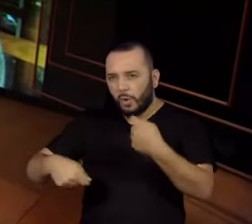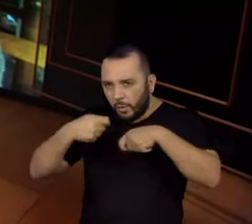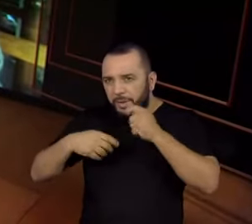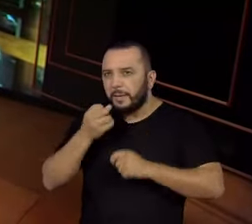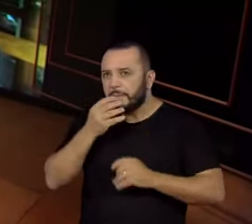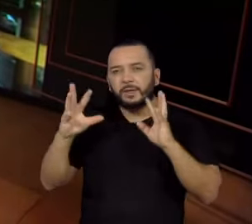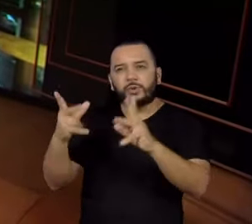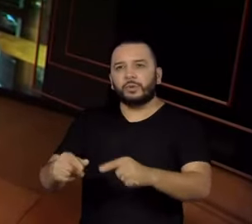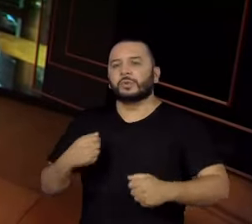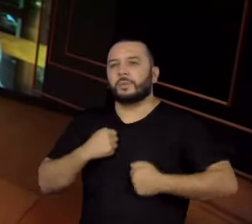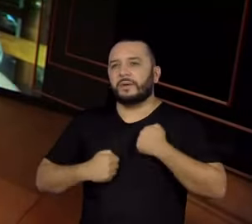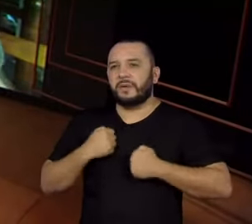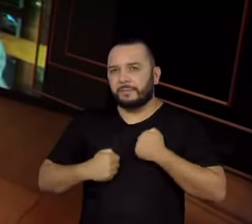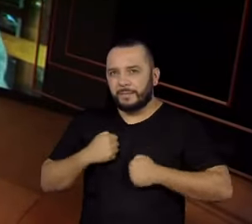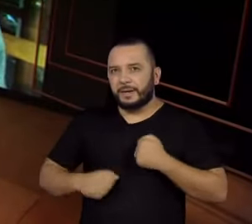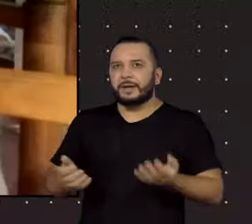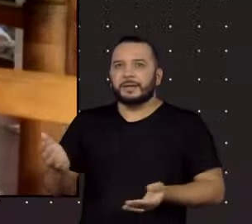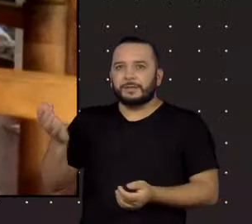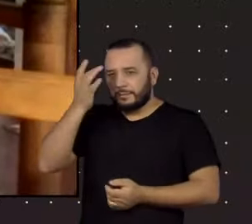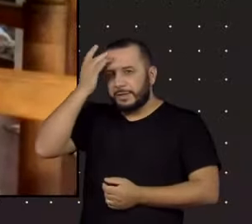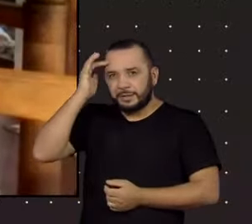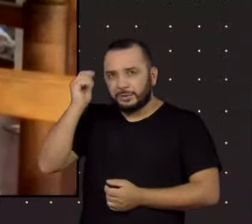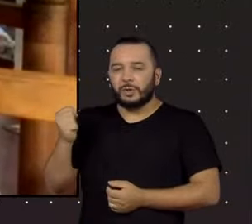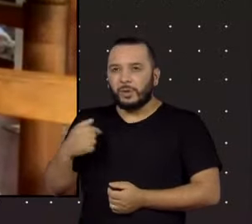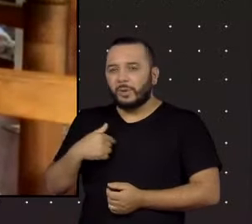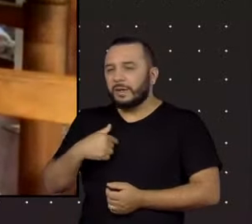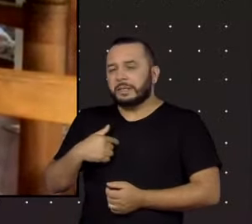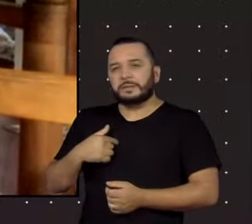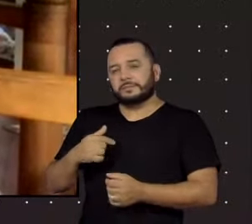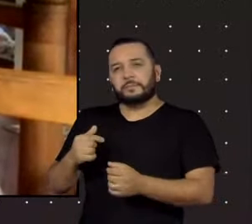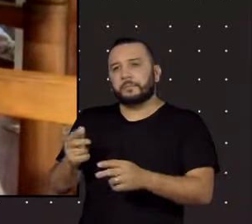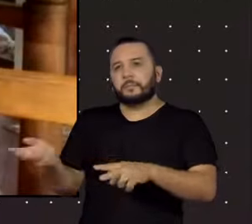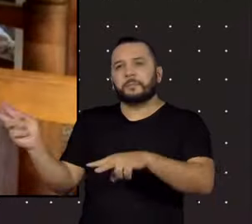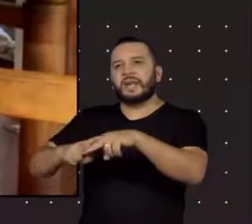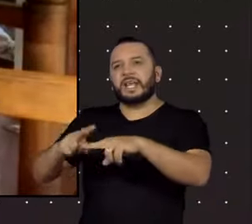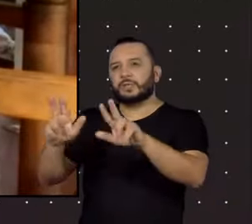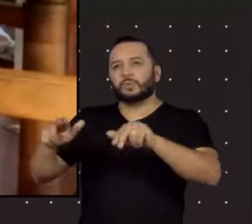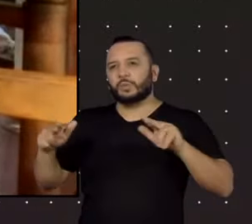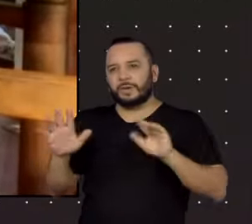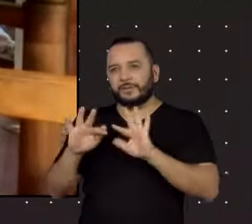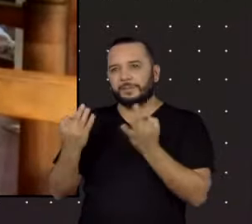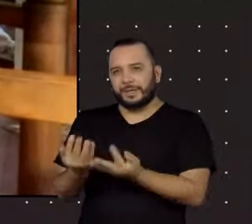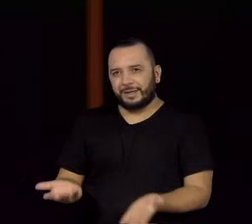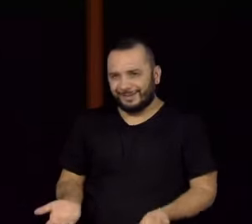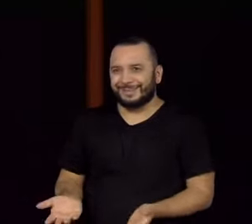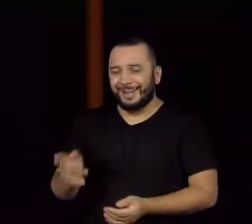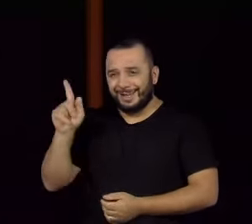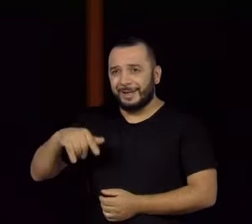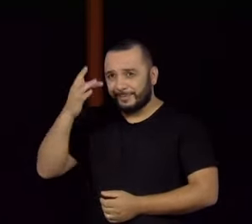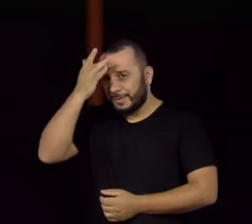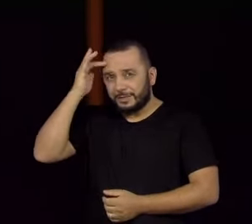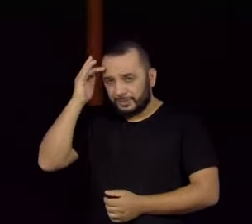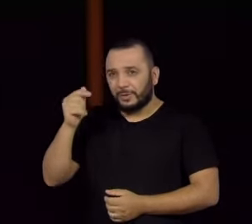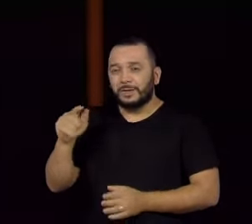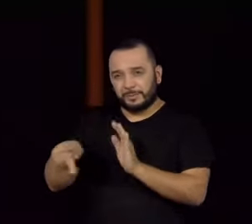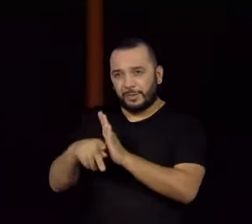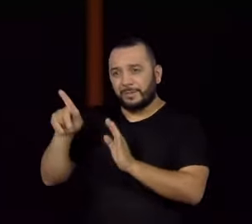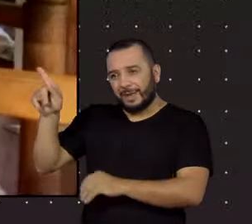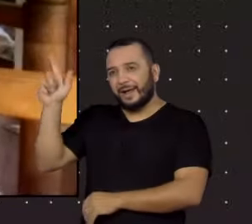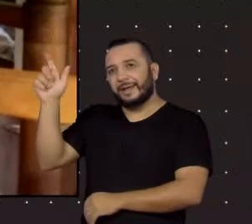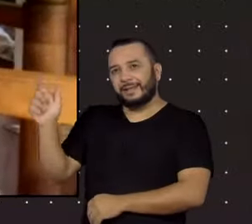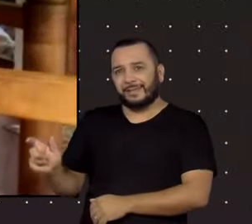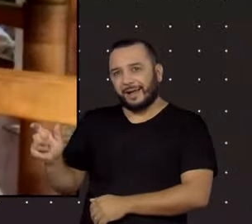tomava banho, ninguém andava com unha comprida na rua, quer dizer, eram pessoas que vinham de regiões modestas da Itália, mas